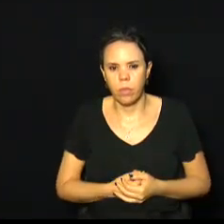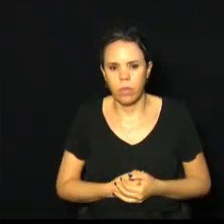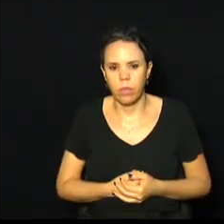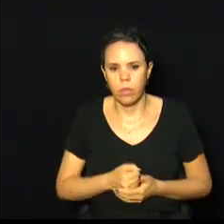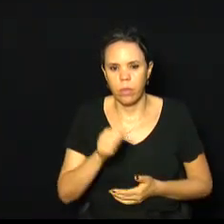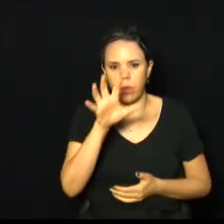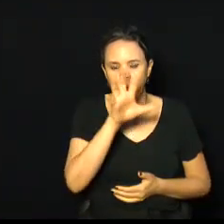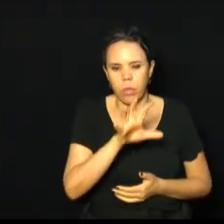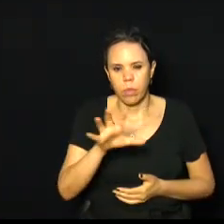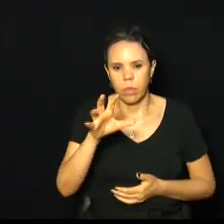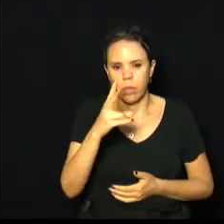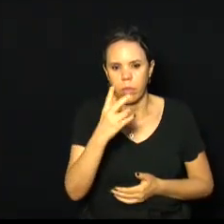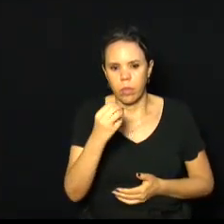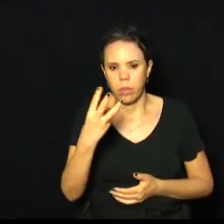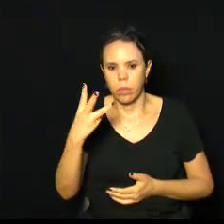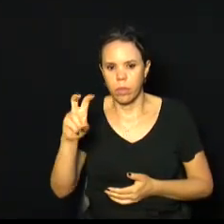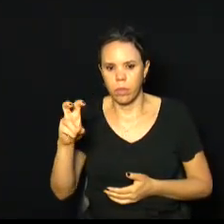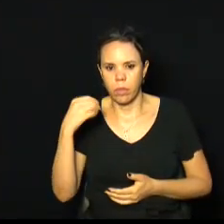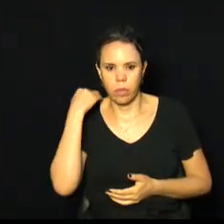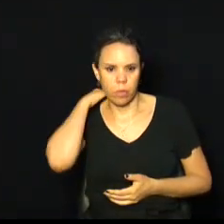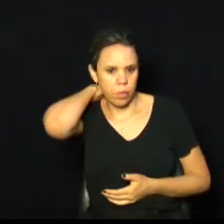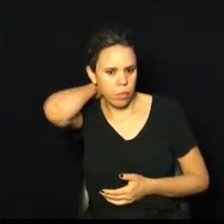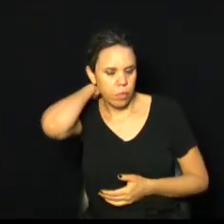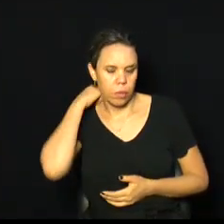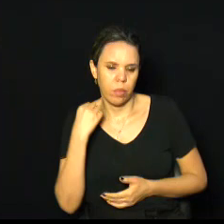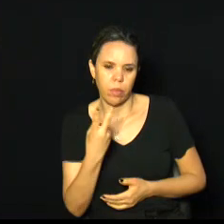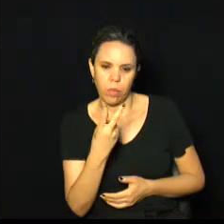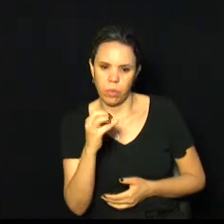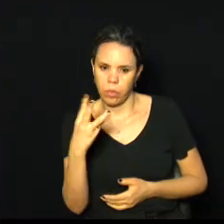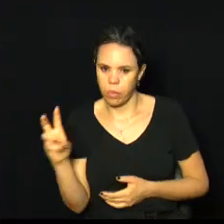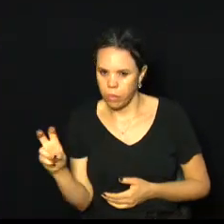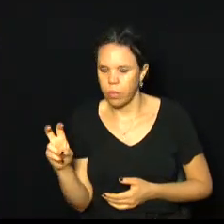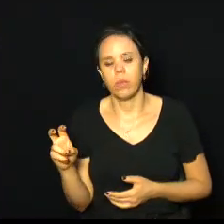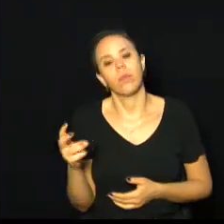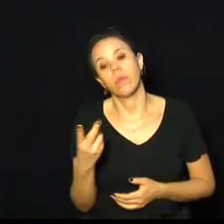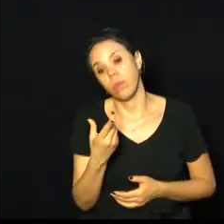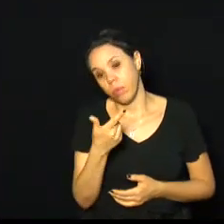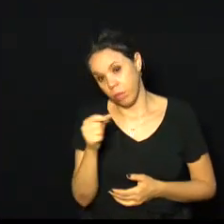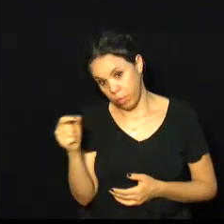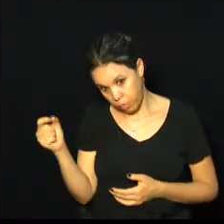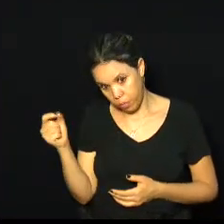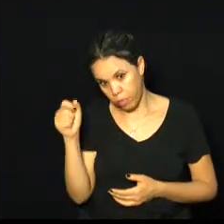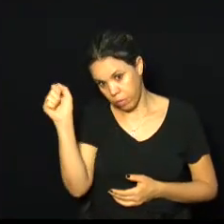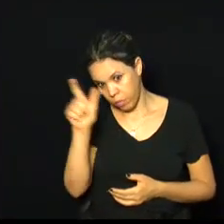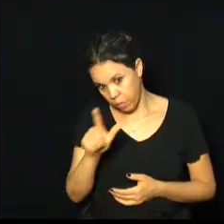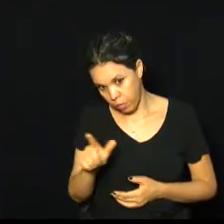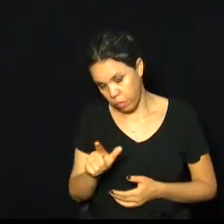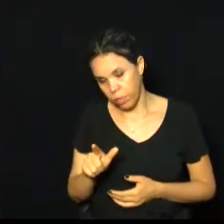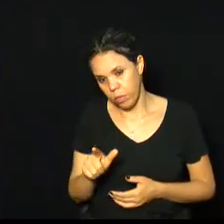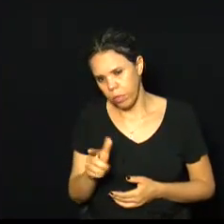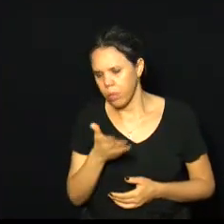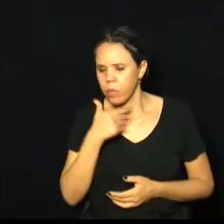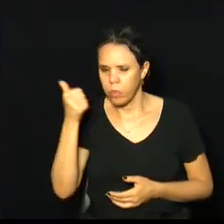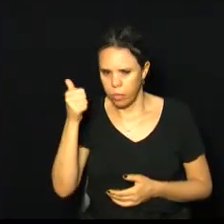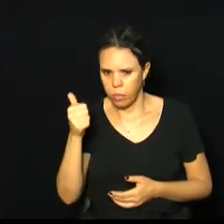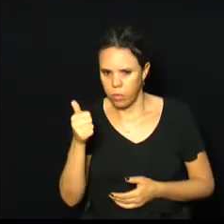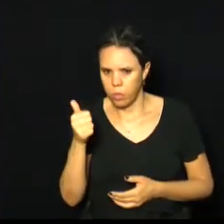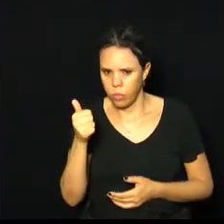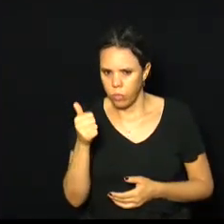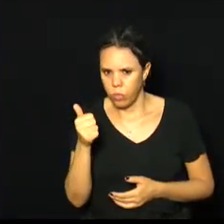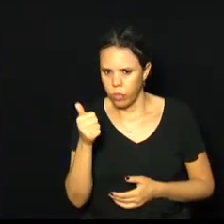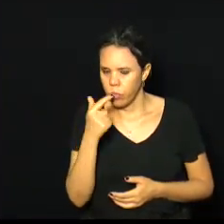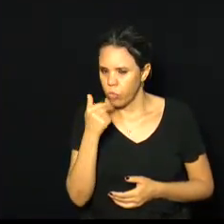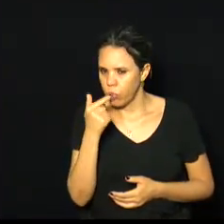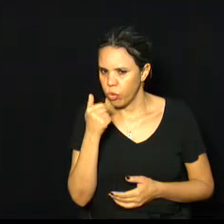cenários 2035 e 2020, é o seguinte: onde você está vendo azul é uma condição melhor, e onde você está vendo